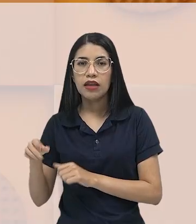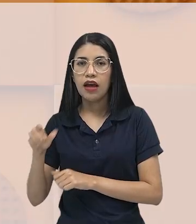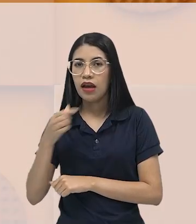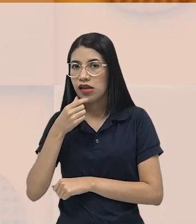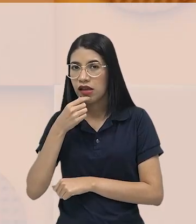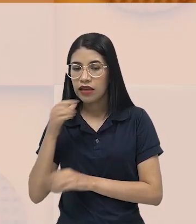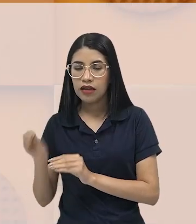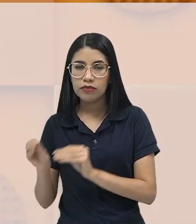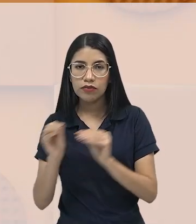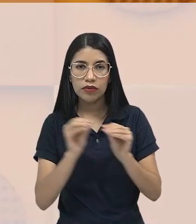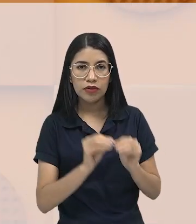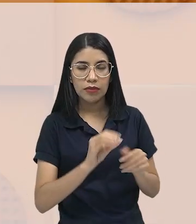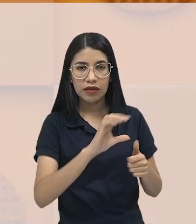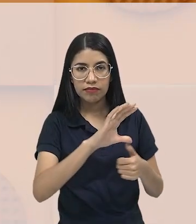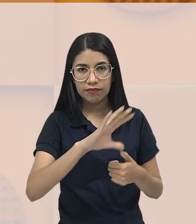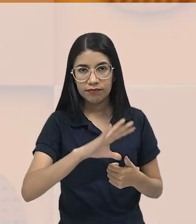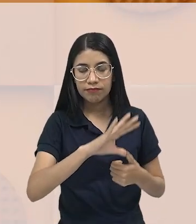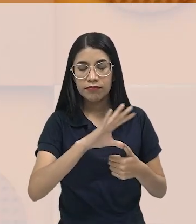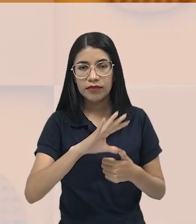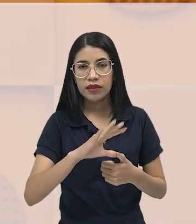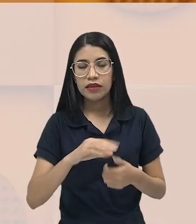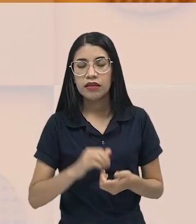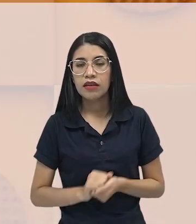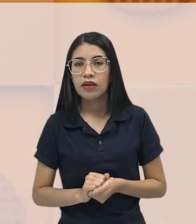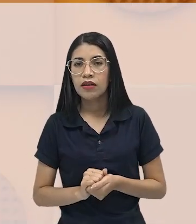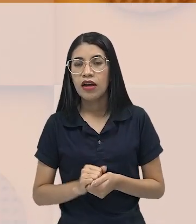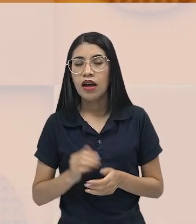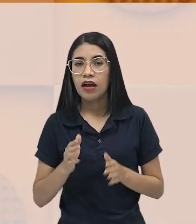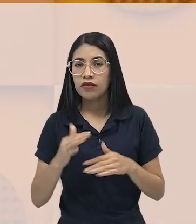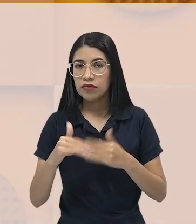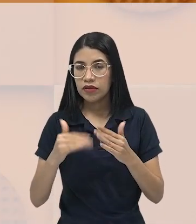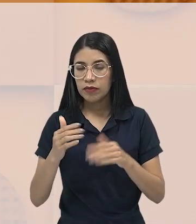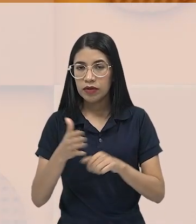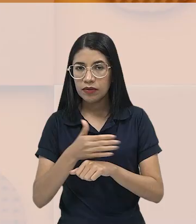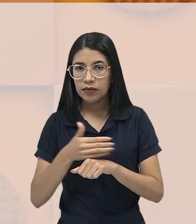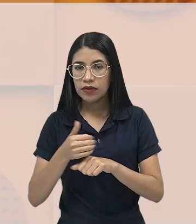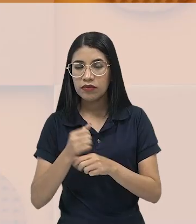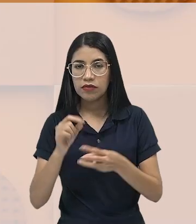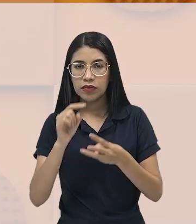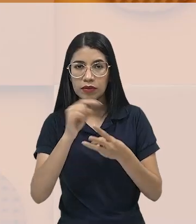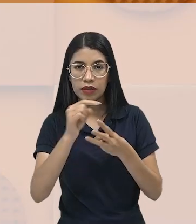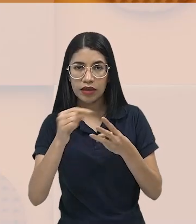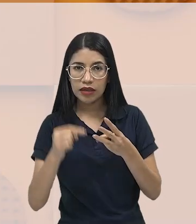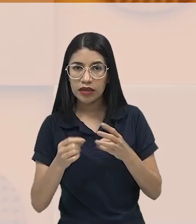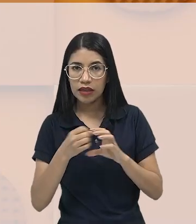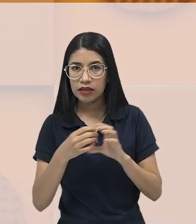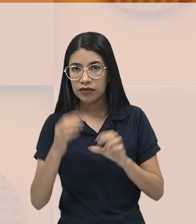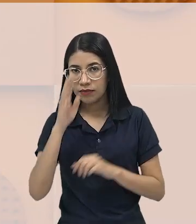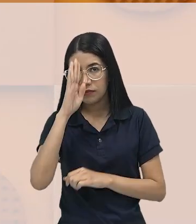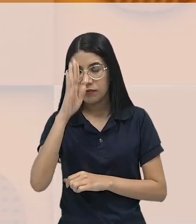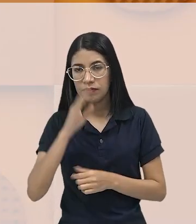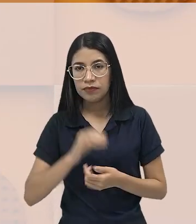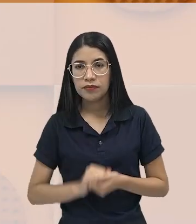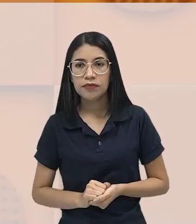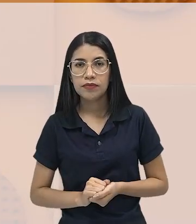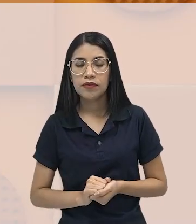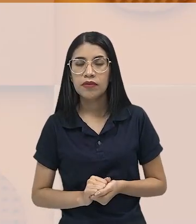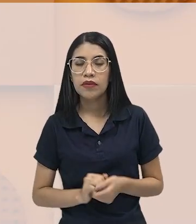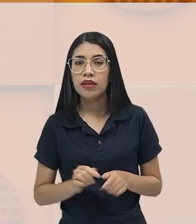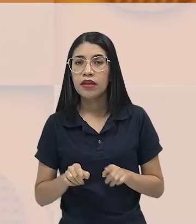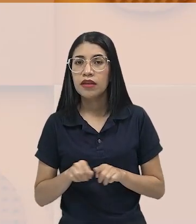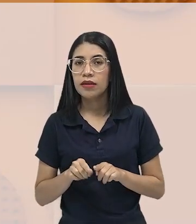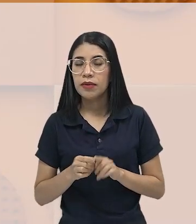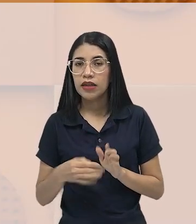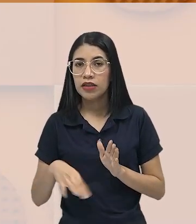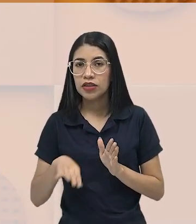América. Então, o processo de colonização ele vai se dar primeiramente nesses três aspectos, tá bom? E lá, quando